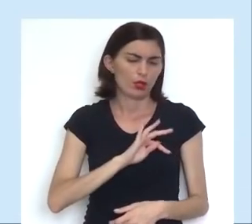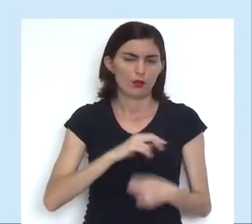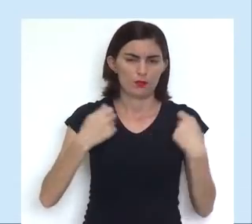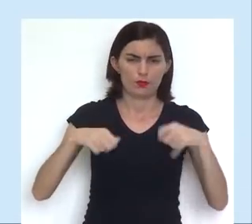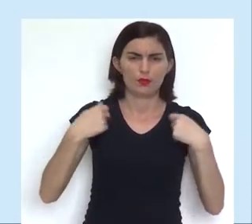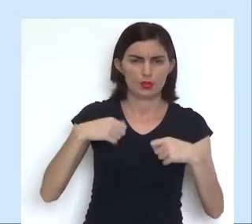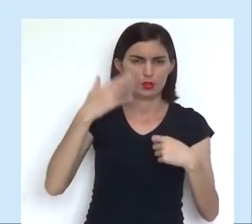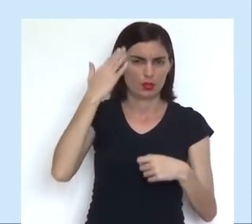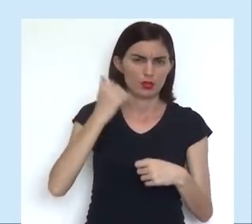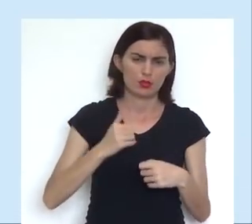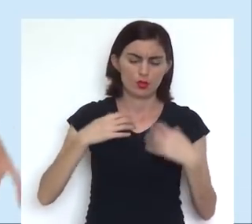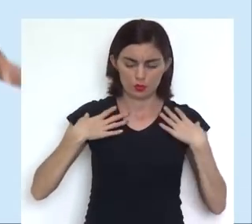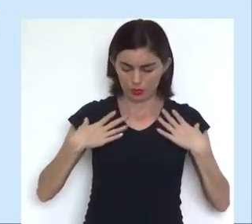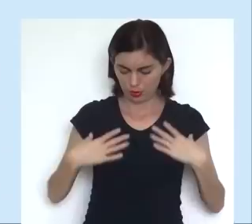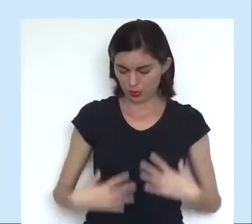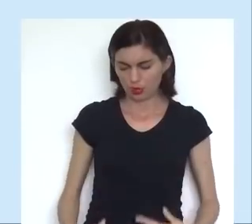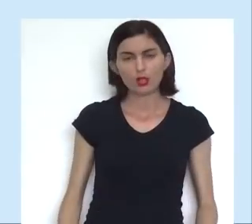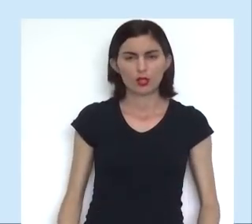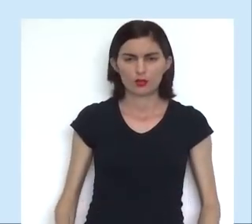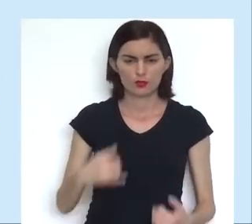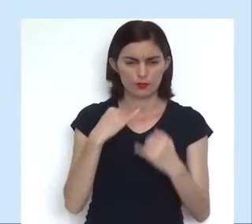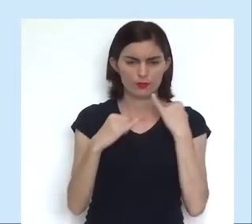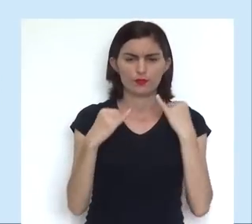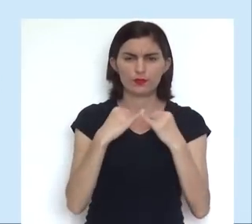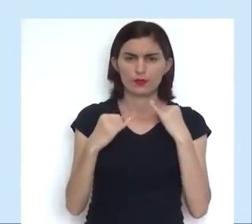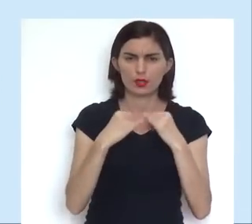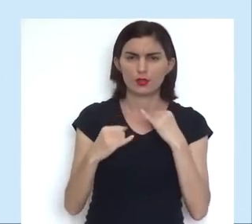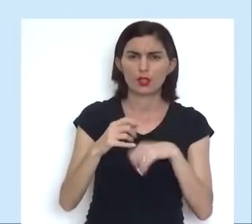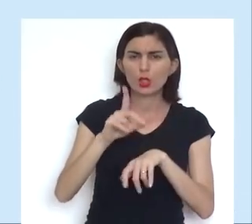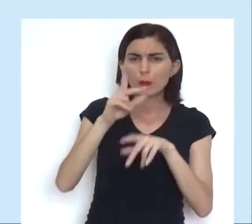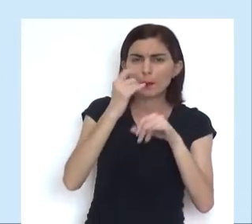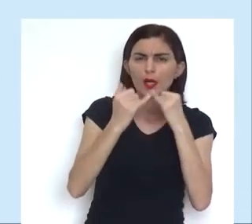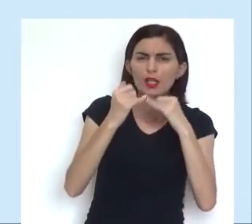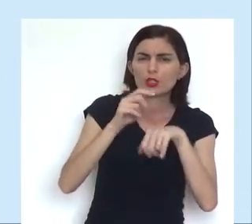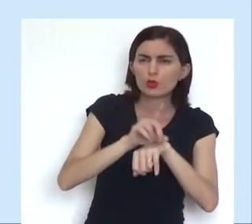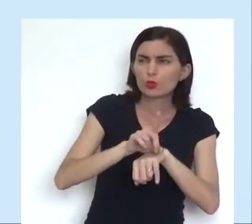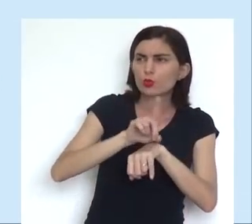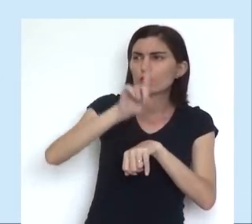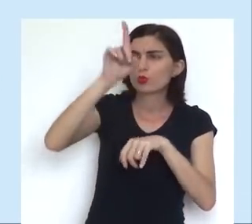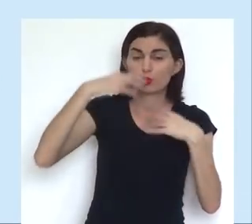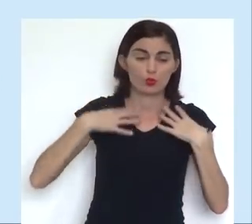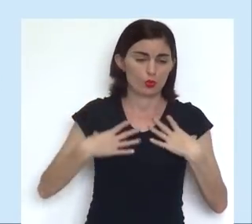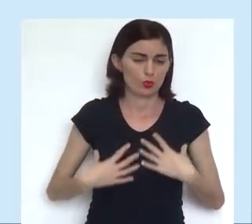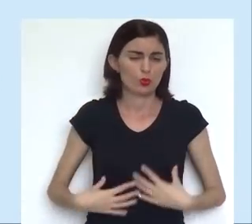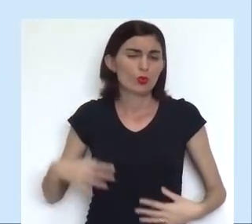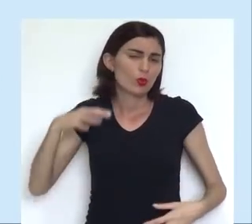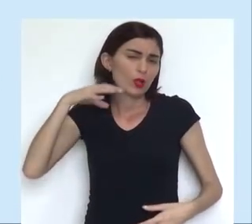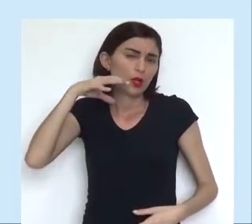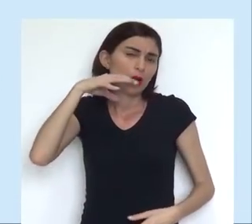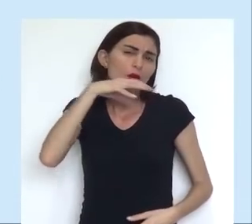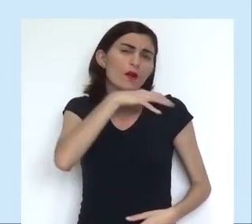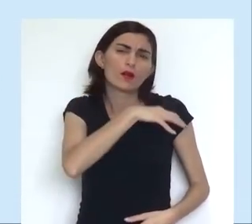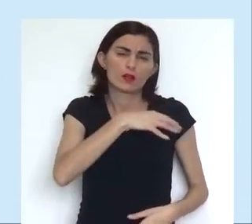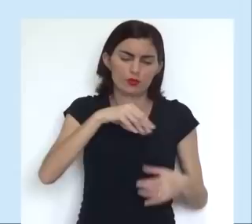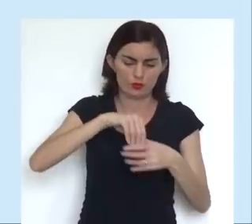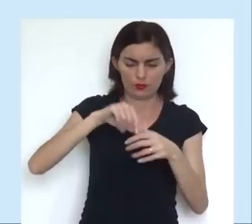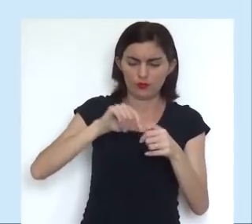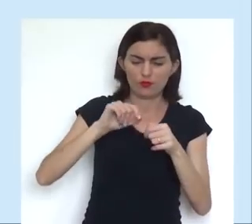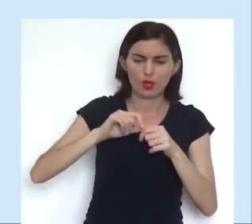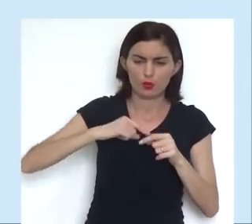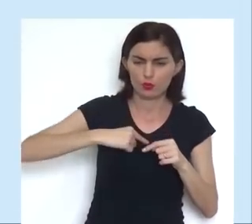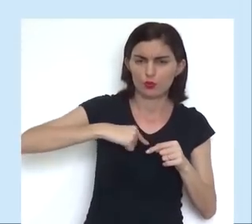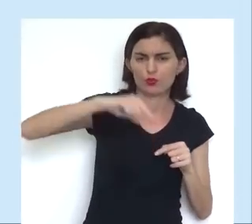técnica, você tem que ter um traje quase que parecido com um traje espacial, tá? Porque o calor que faz